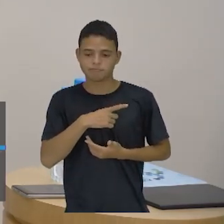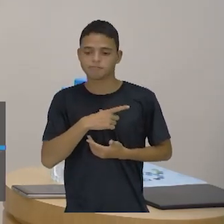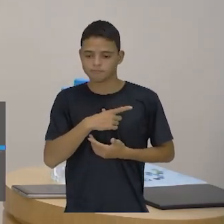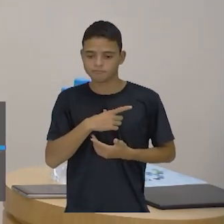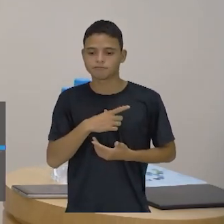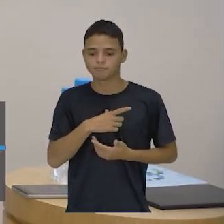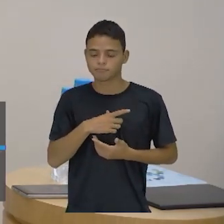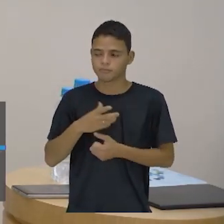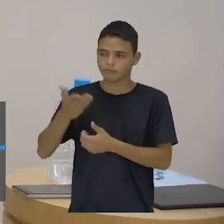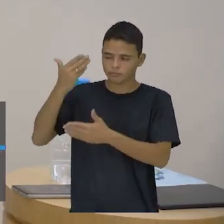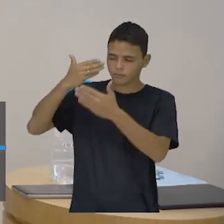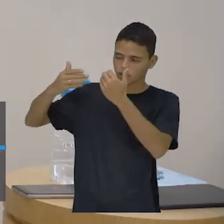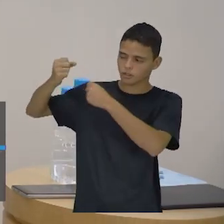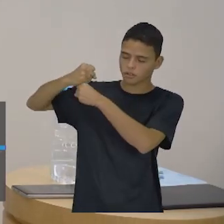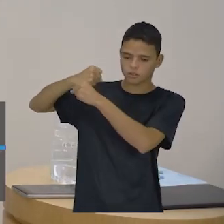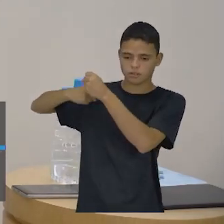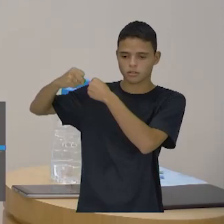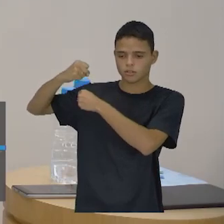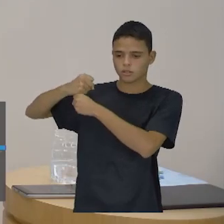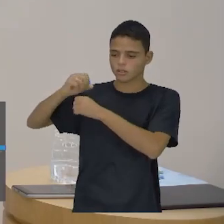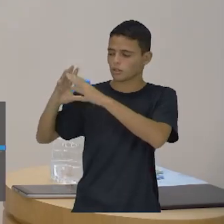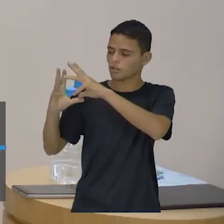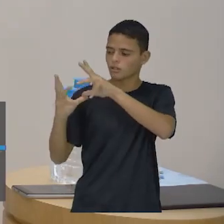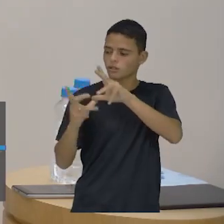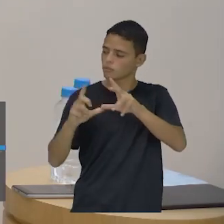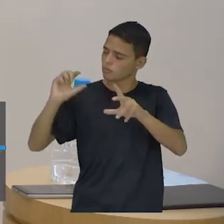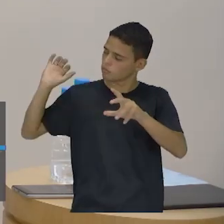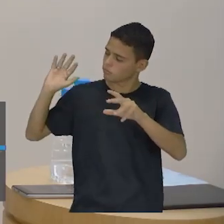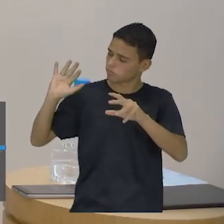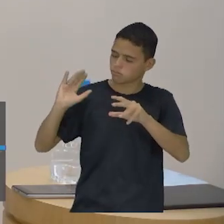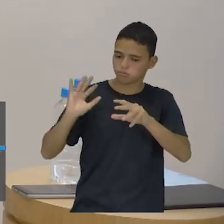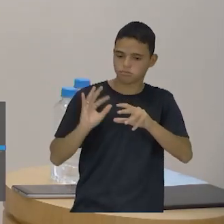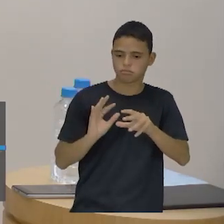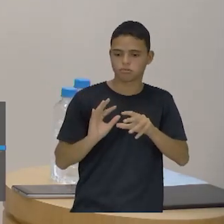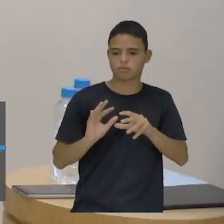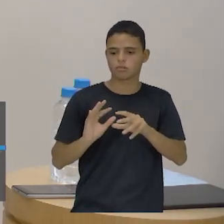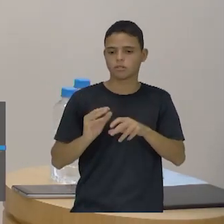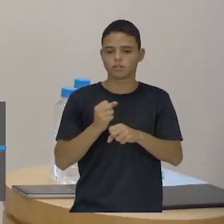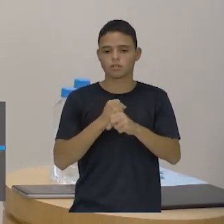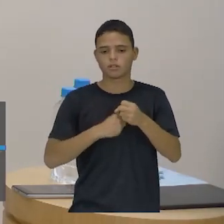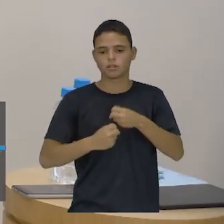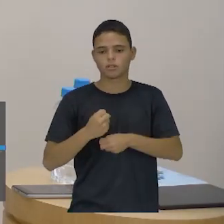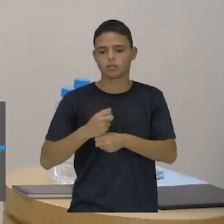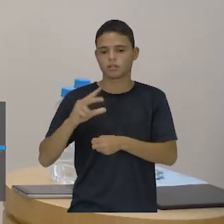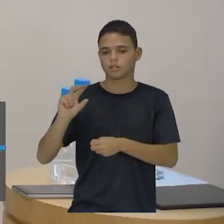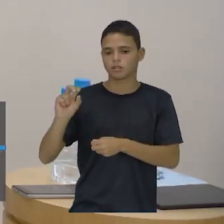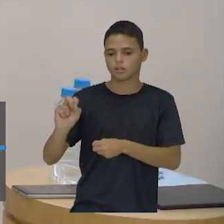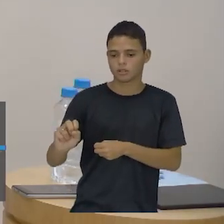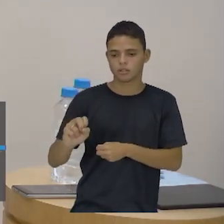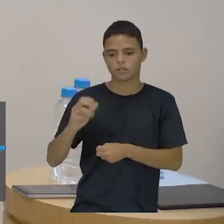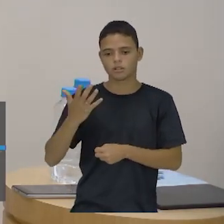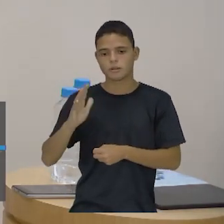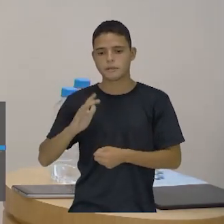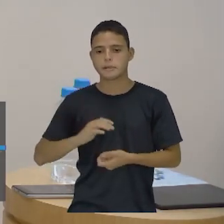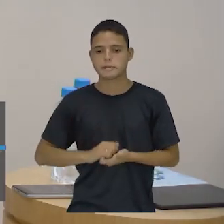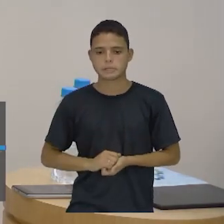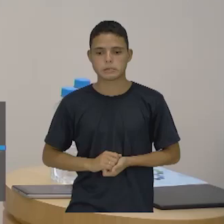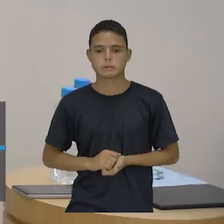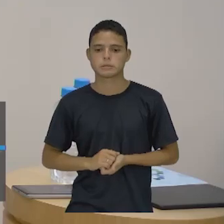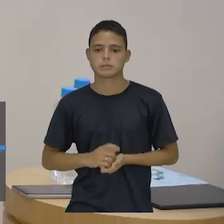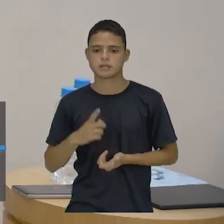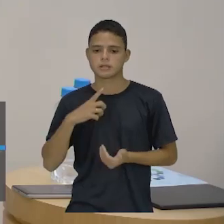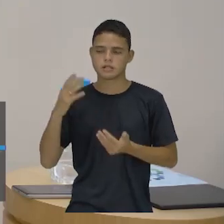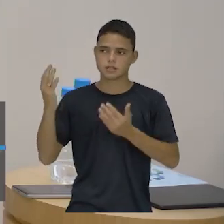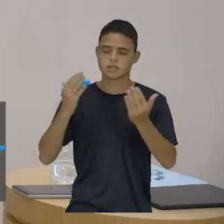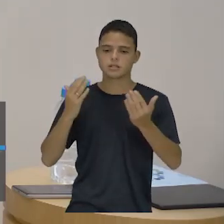do mundo com o Orson Welles narrando, né, nos anos 50. Acho que foi mais ou menos por aí. Mas é por isso que é importante, né, ter esse